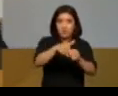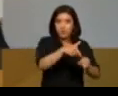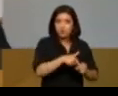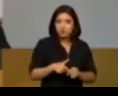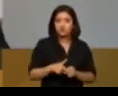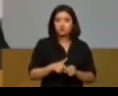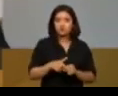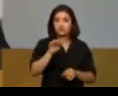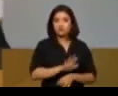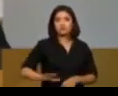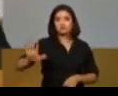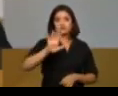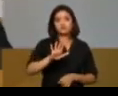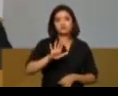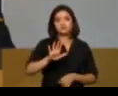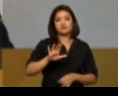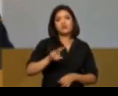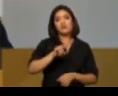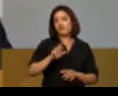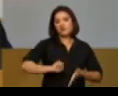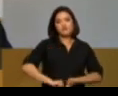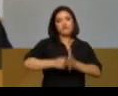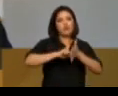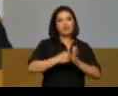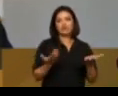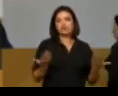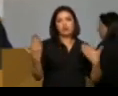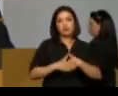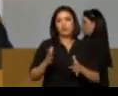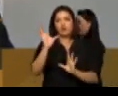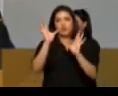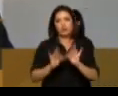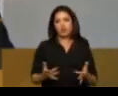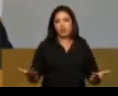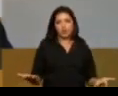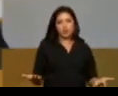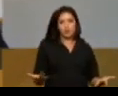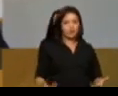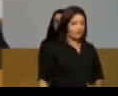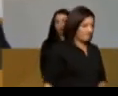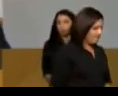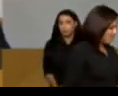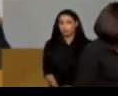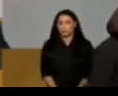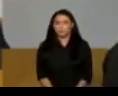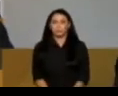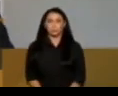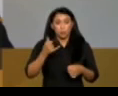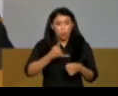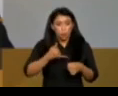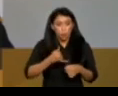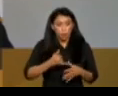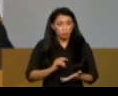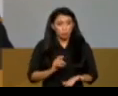gasolina espalhados pelo Brasil, que cessem a sua atividade e se lancem em empreendimentos imobiliários que